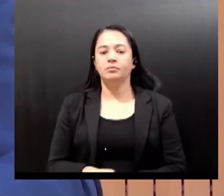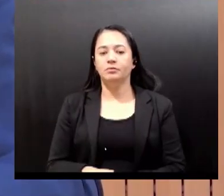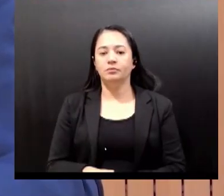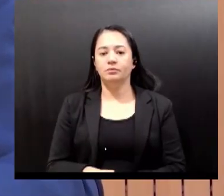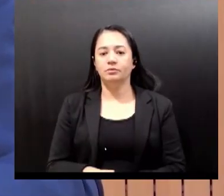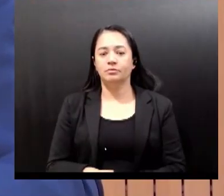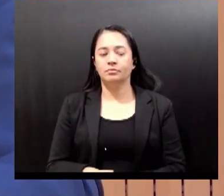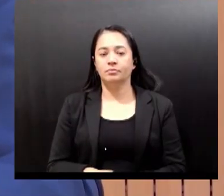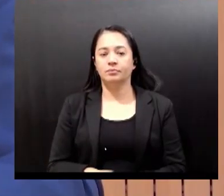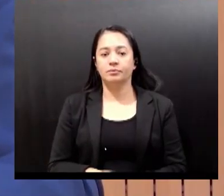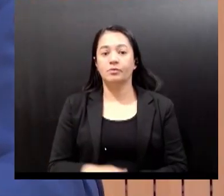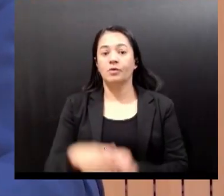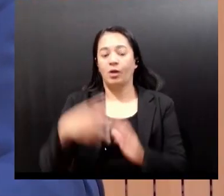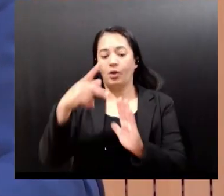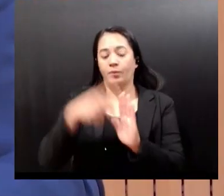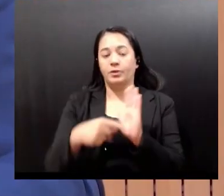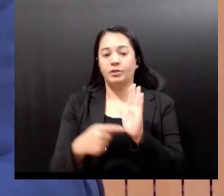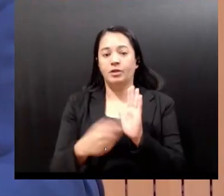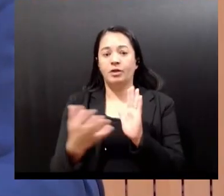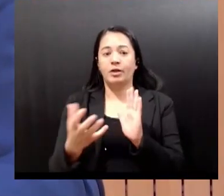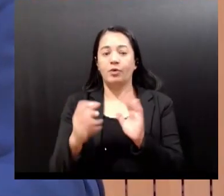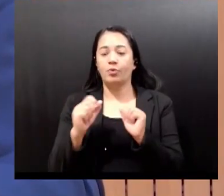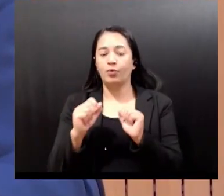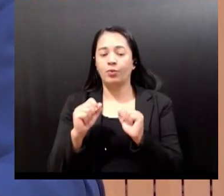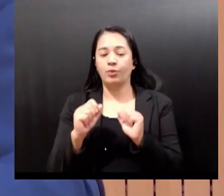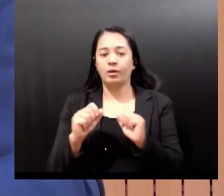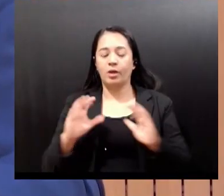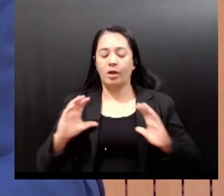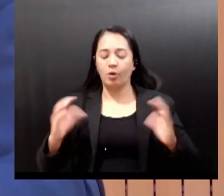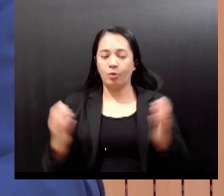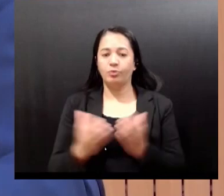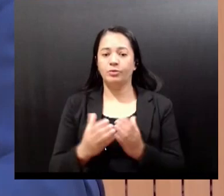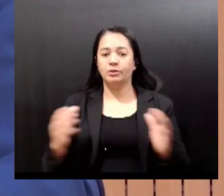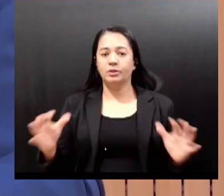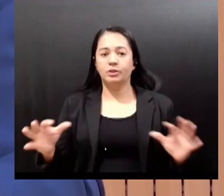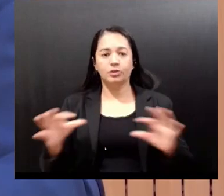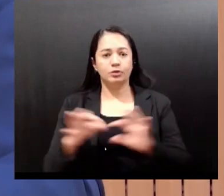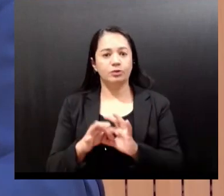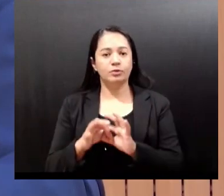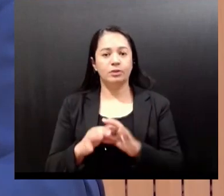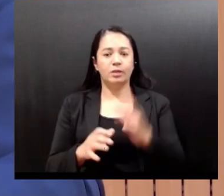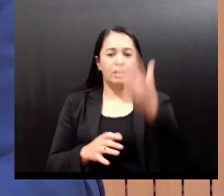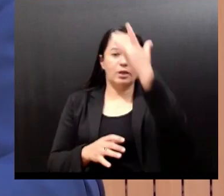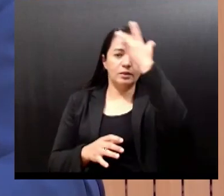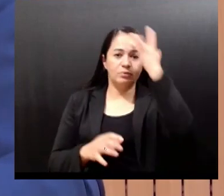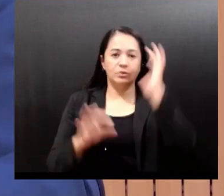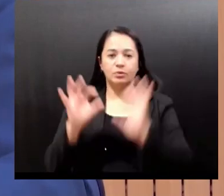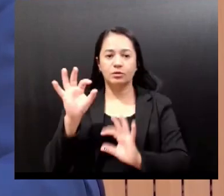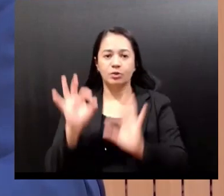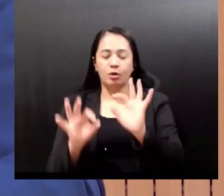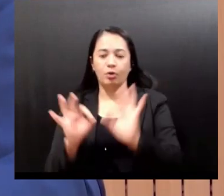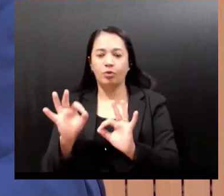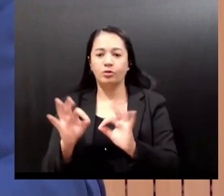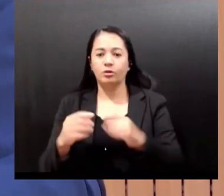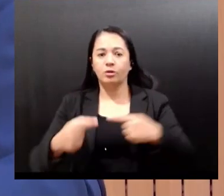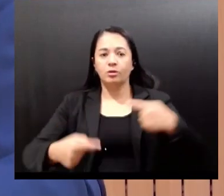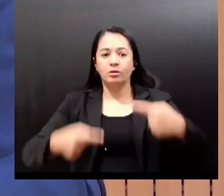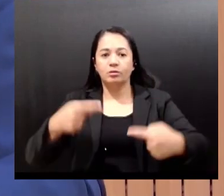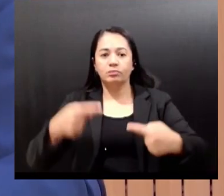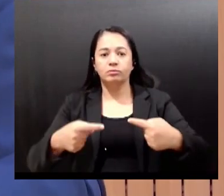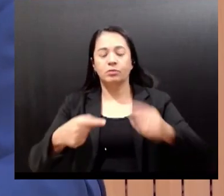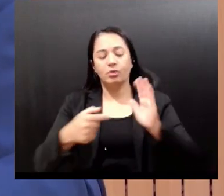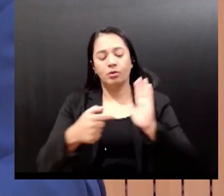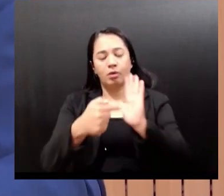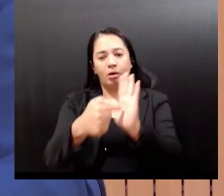quer? Juntar a comunidade, a gente fala do hip-hop, para as pessoas se organizarem e discutirem e apresentar para a